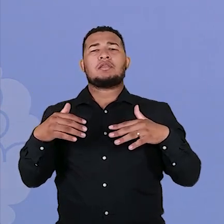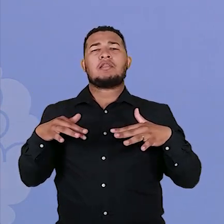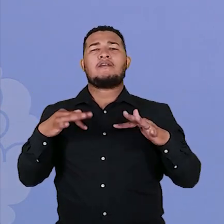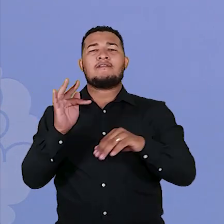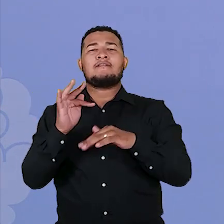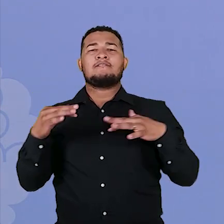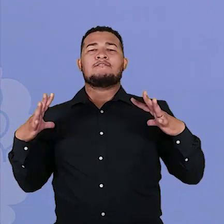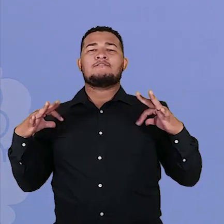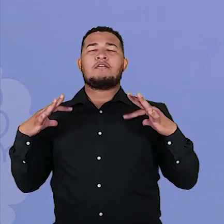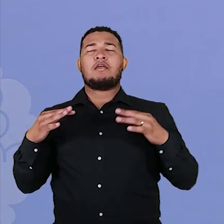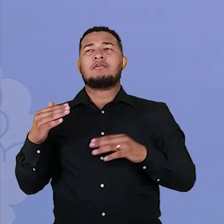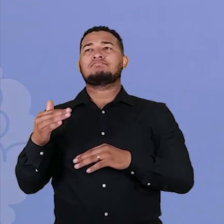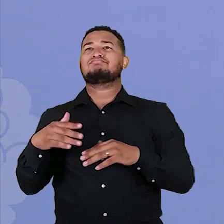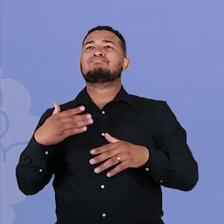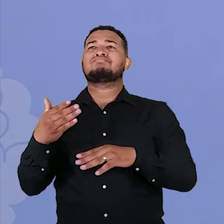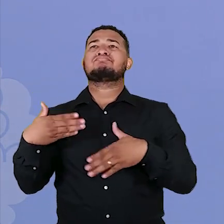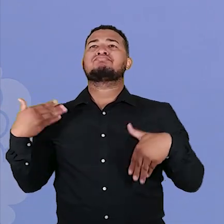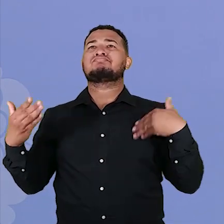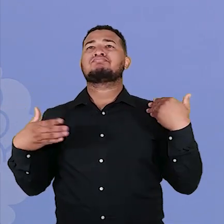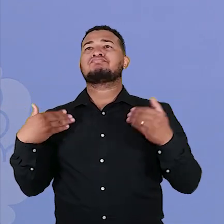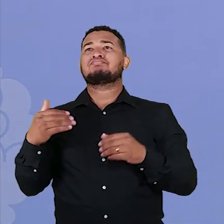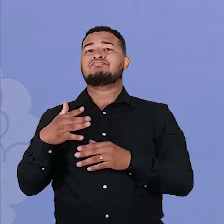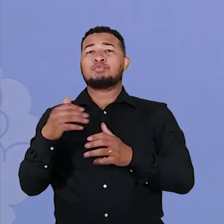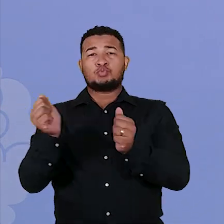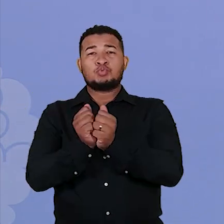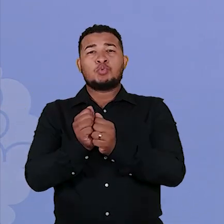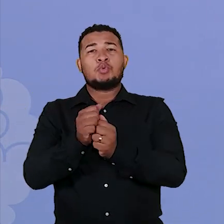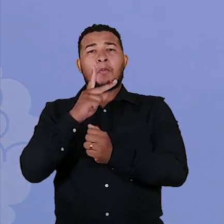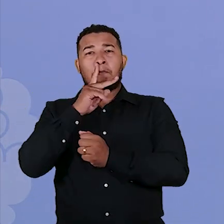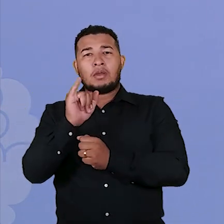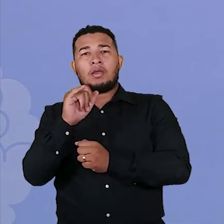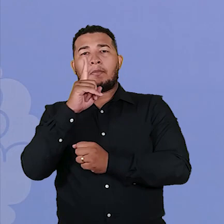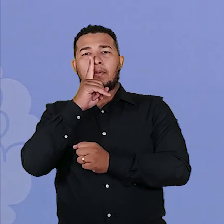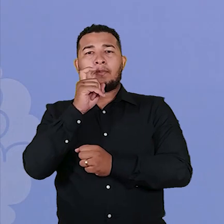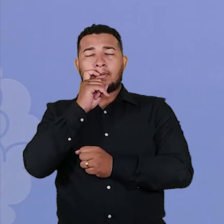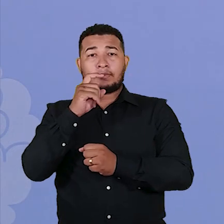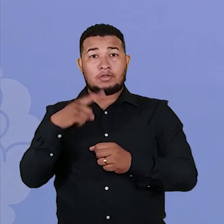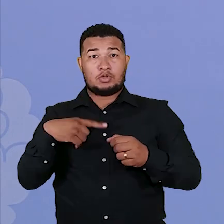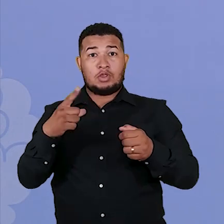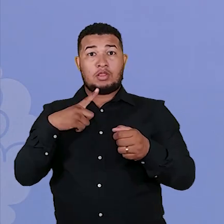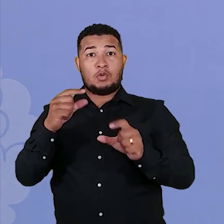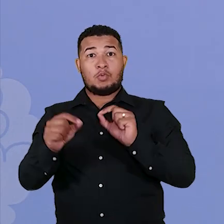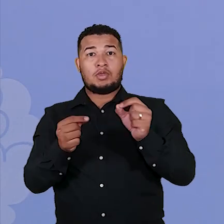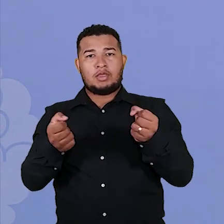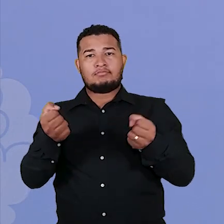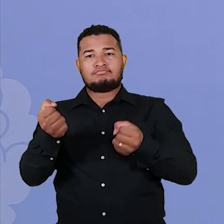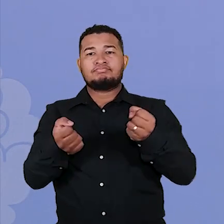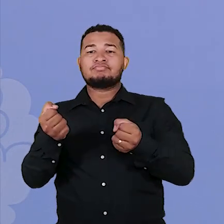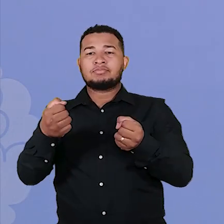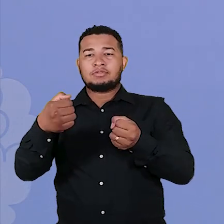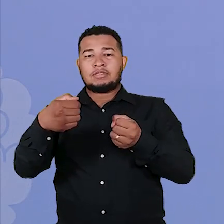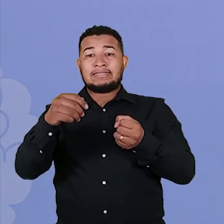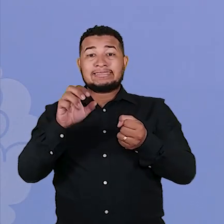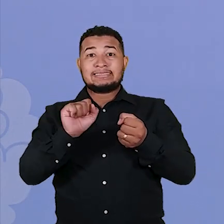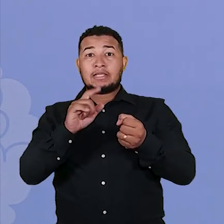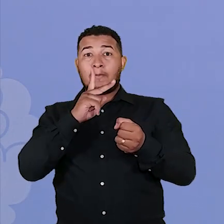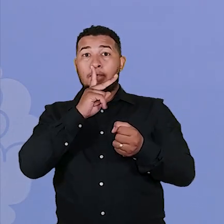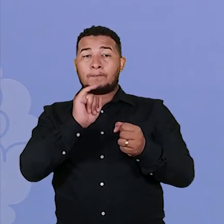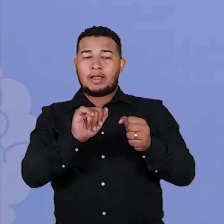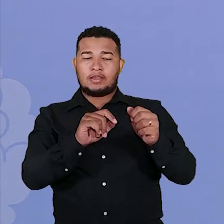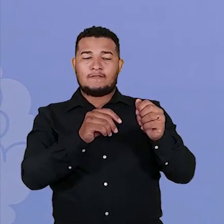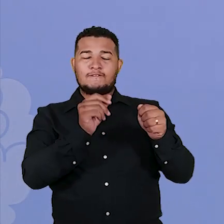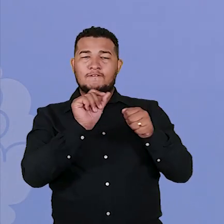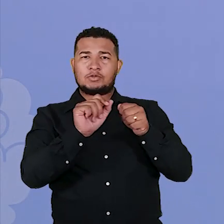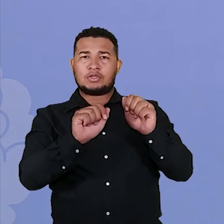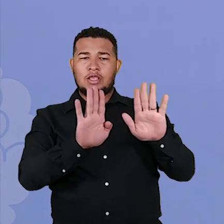de férias né você vai entrar no carro seus pais e você tá na garagem quando o seu pai